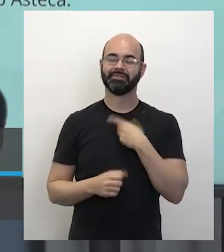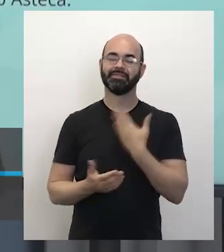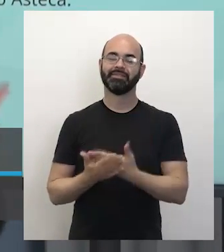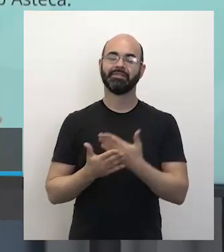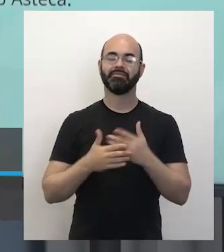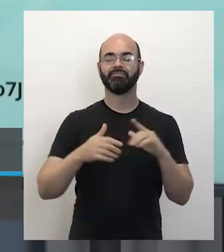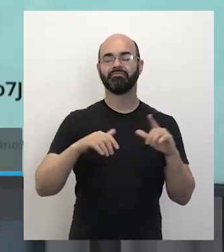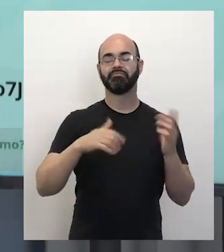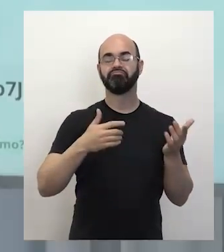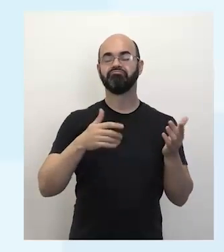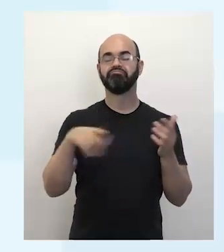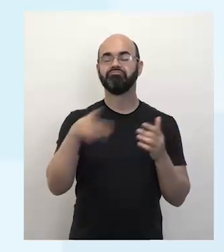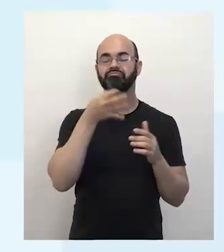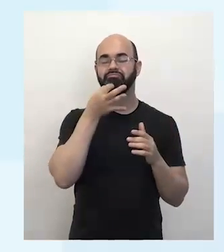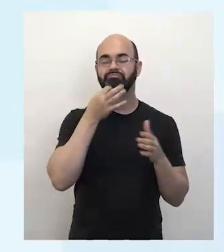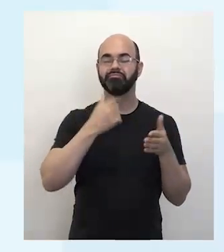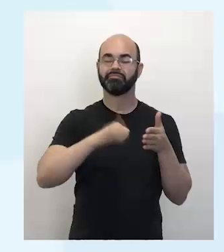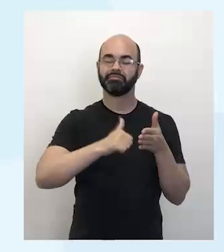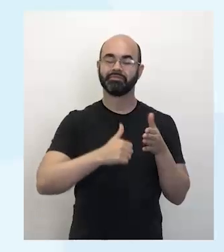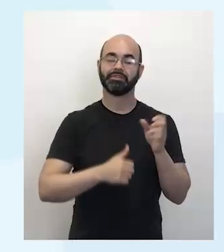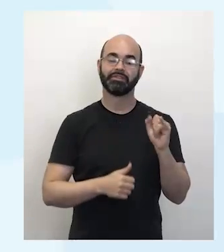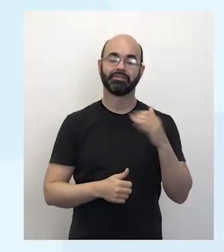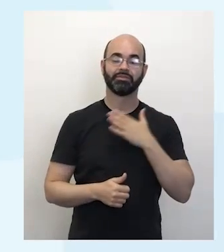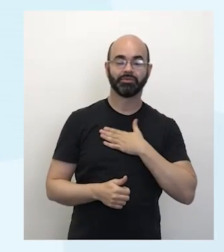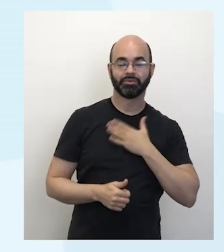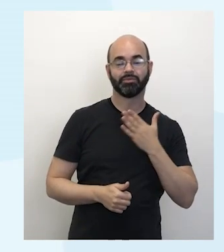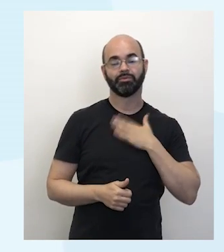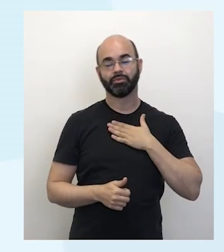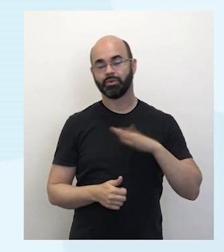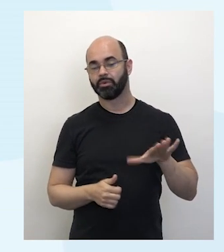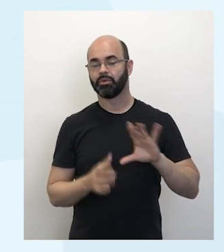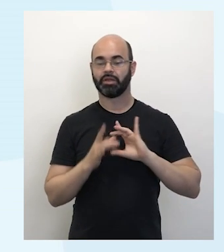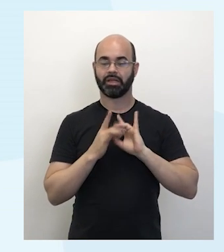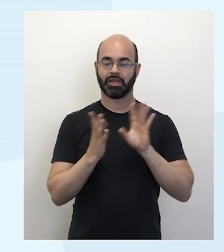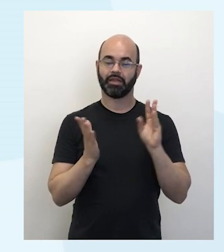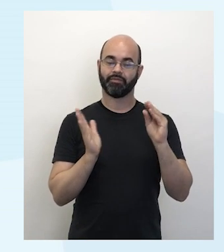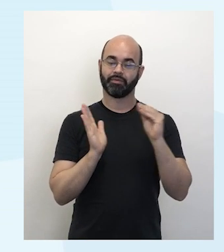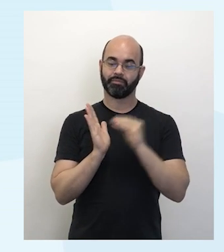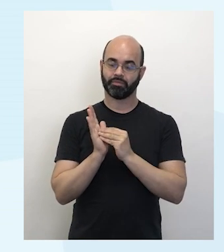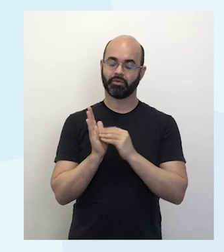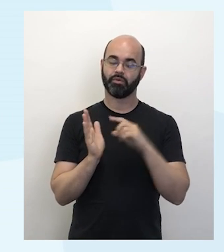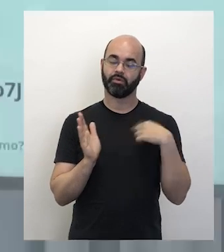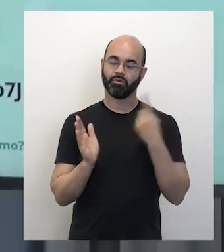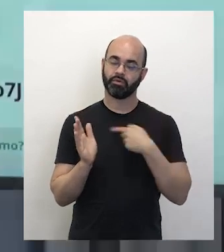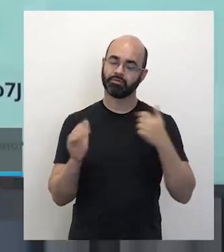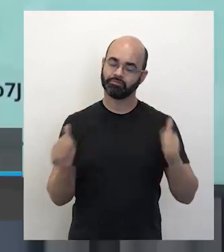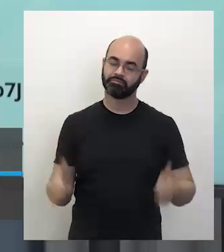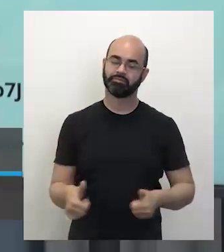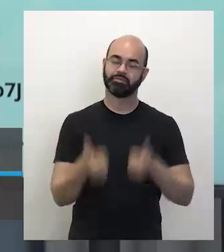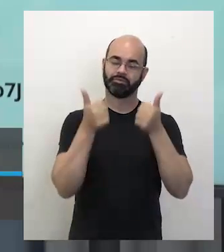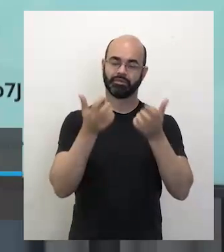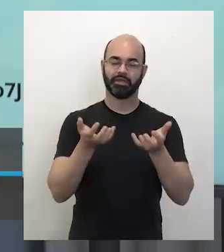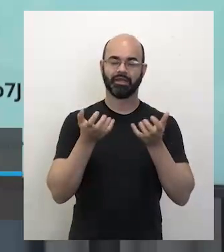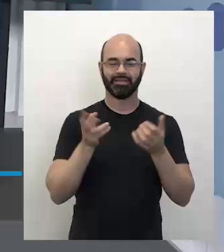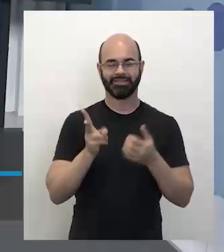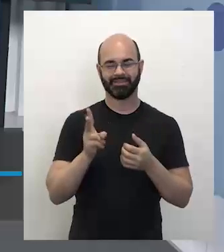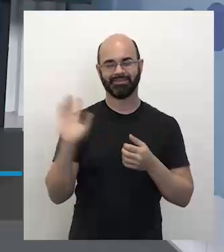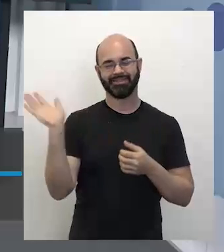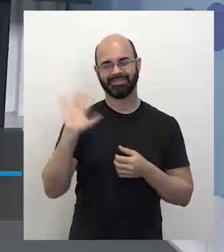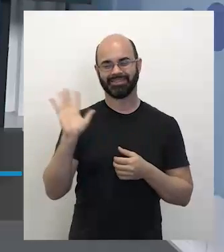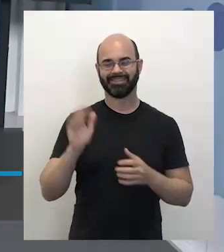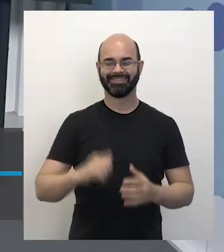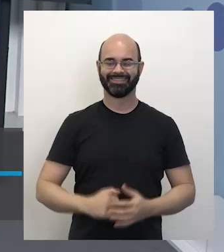o que vocês gostaram, pontuem. Aquilo que não ficou muito legal, pontuem também, que a nossa intenção aqui é sempre melhorar. E tchau, tchau.